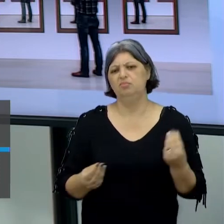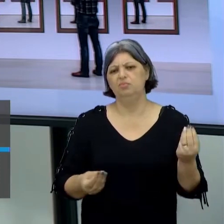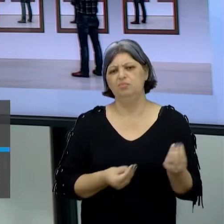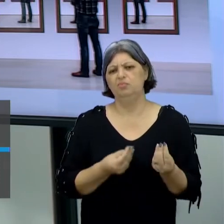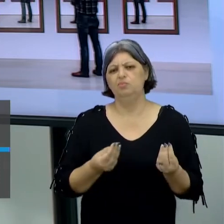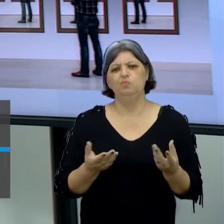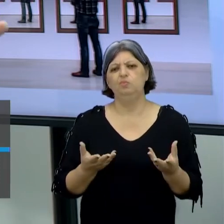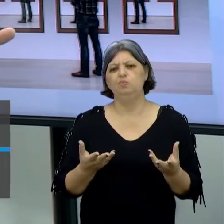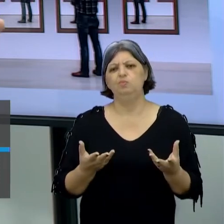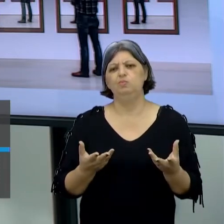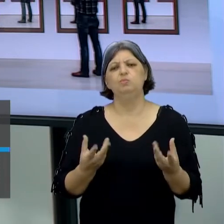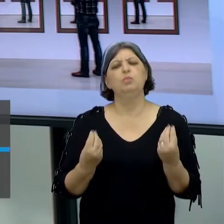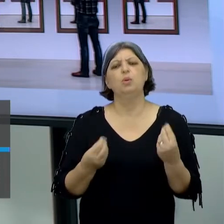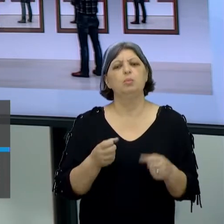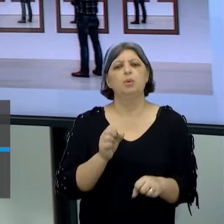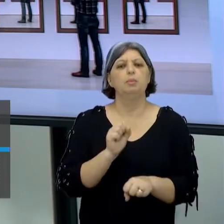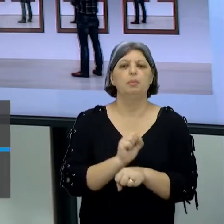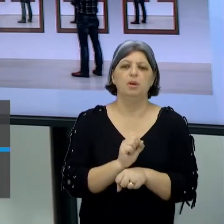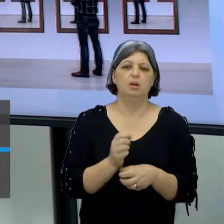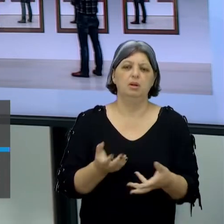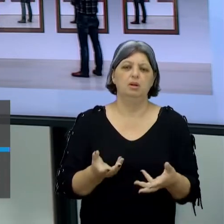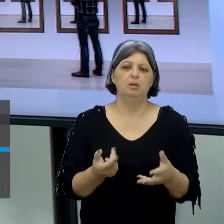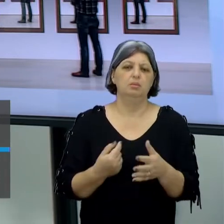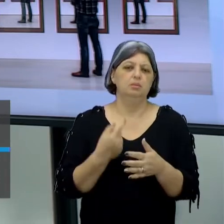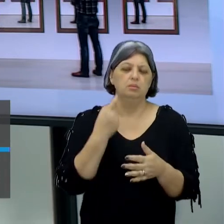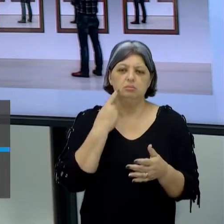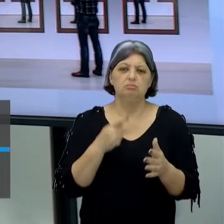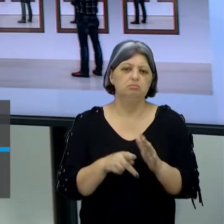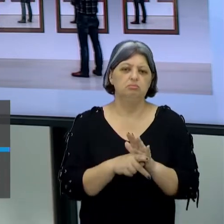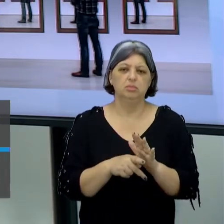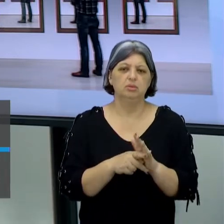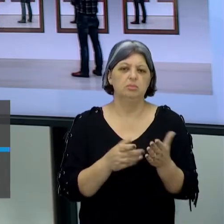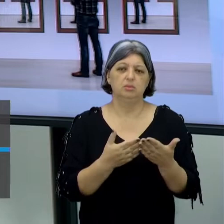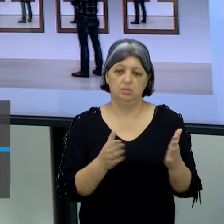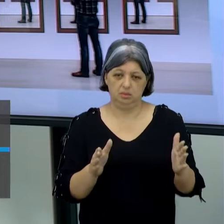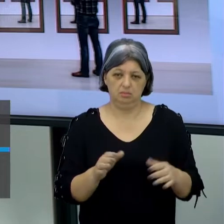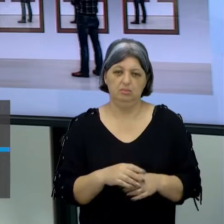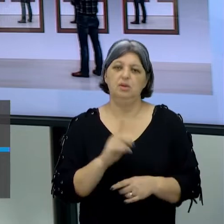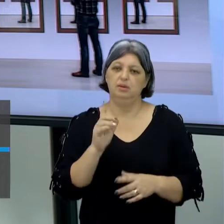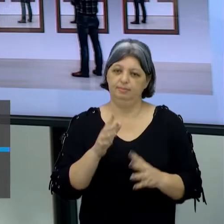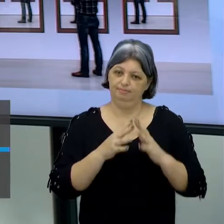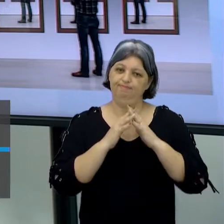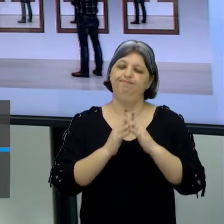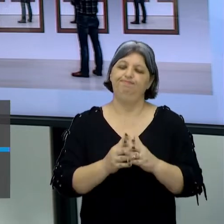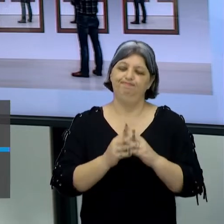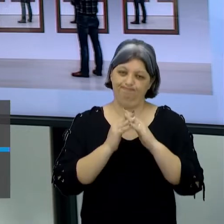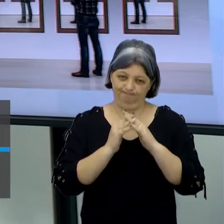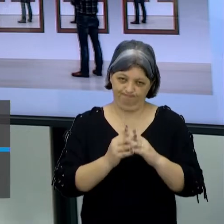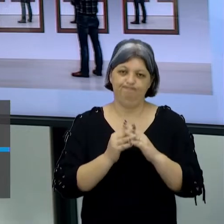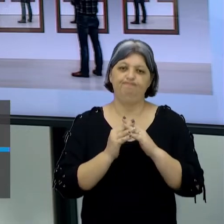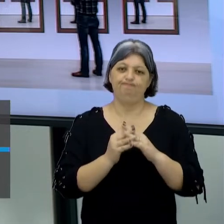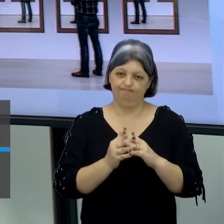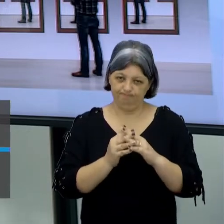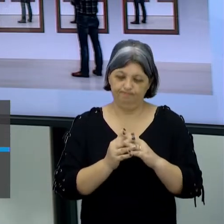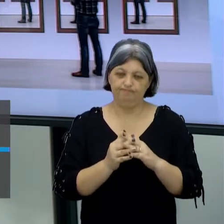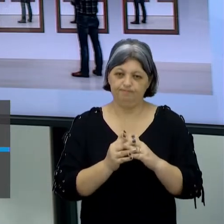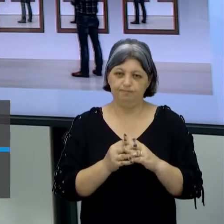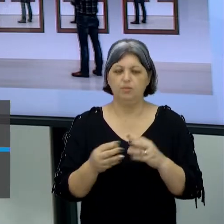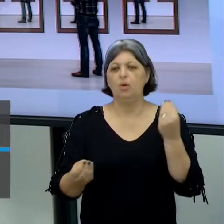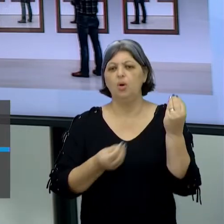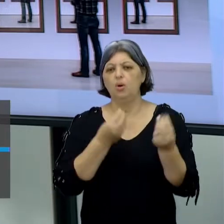eu rompo com isso? Como é que eu saio dessa câmara de eco? Isso é um pouquinho mais complicado. Porque como é que eu vou